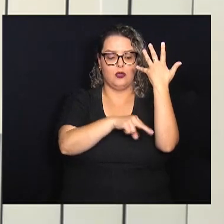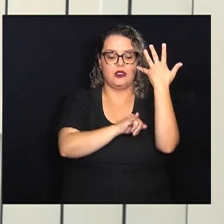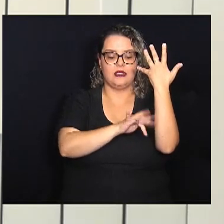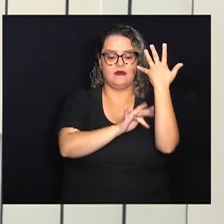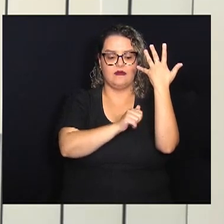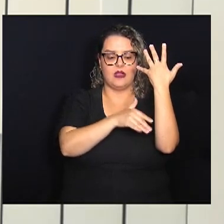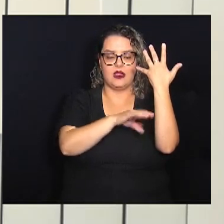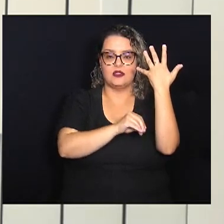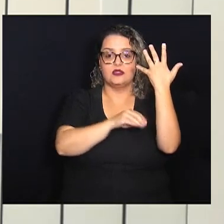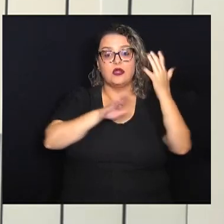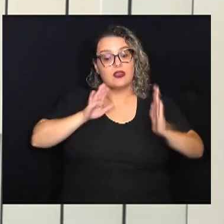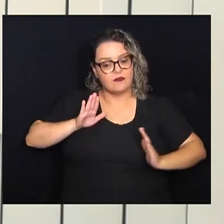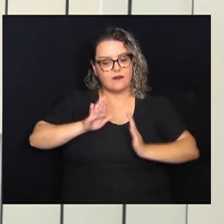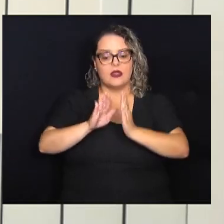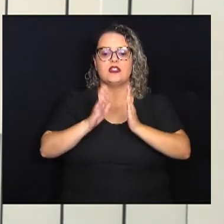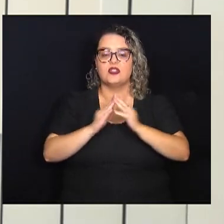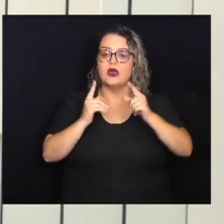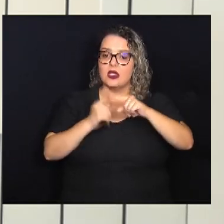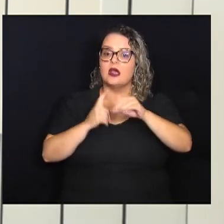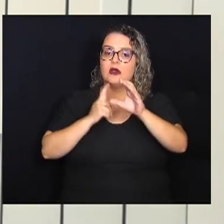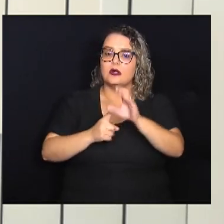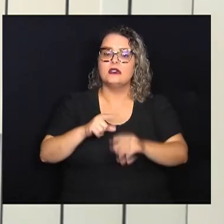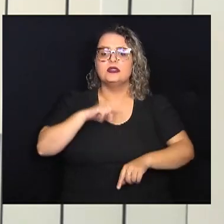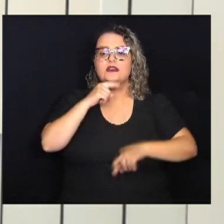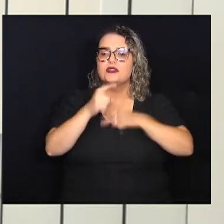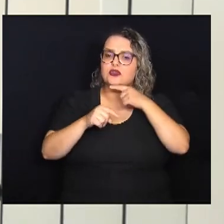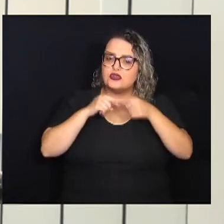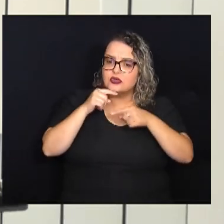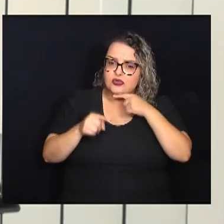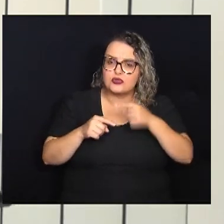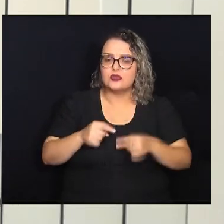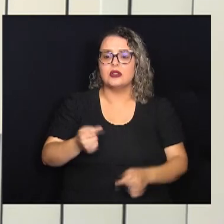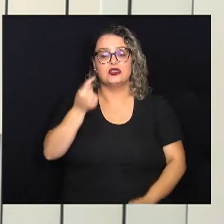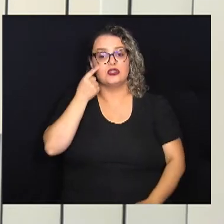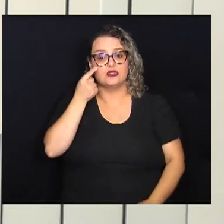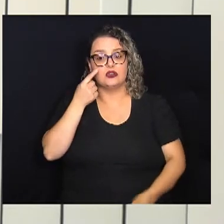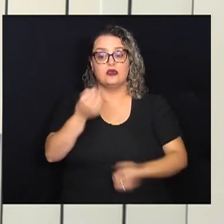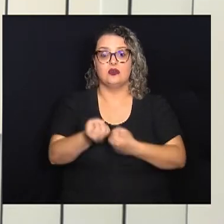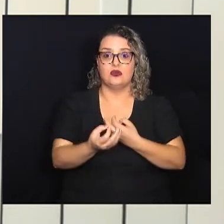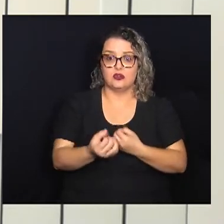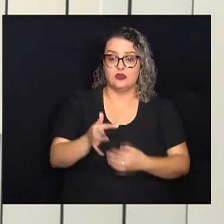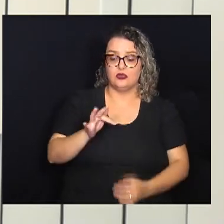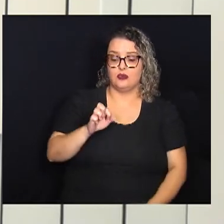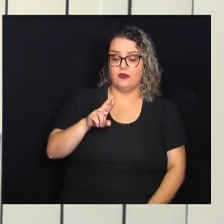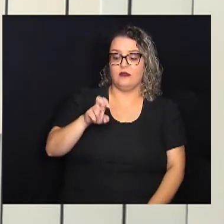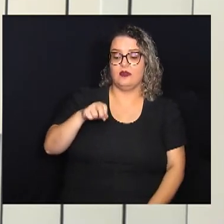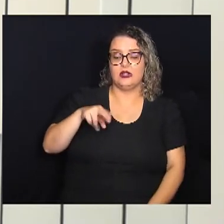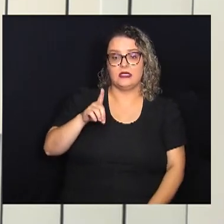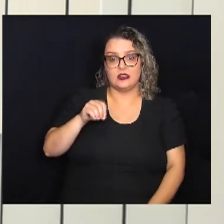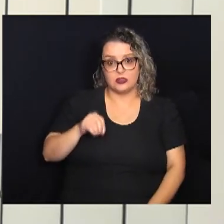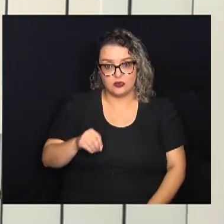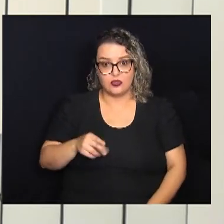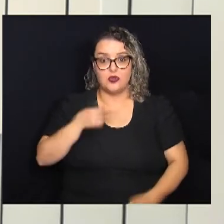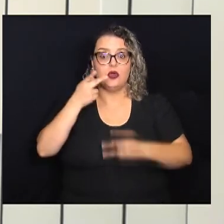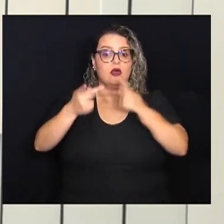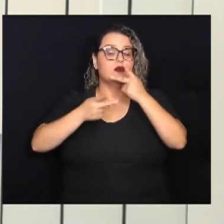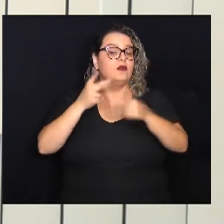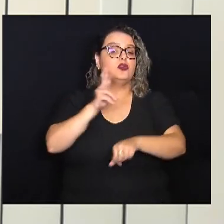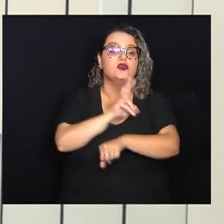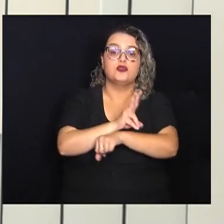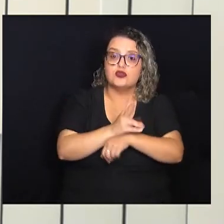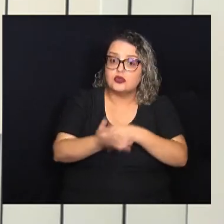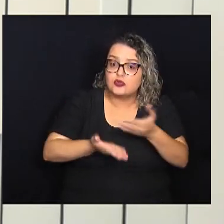Catedral Metropolitana. Tem alguma dúvida aí? A gente viu aí as informações do Fernando Gambara, que falou sobre os cuidados, sobre